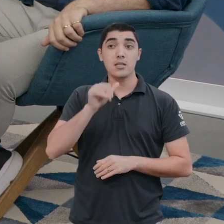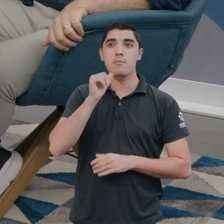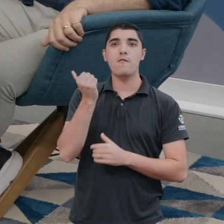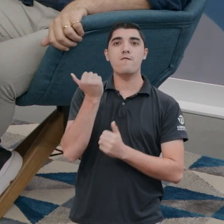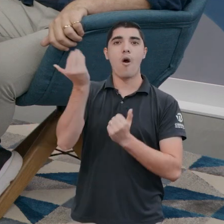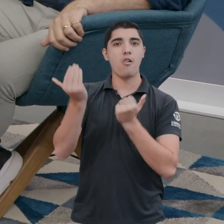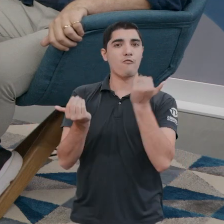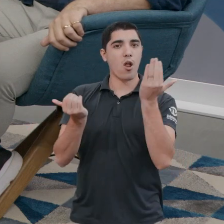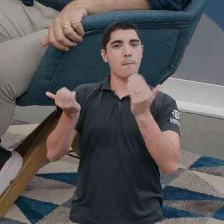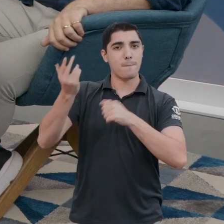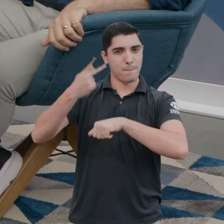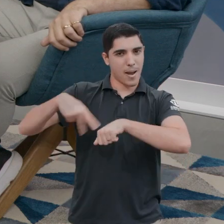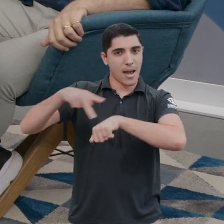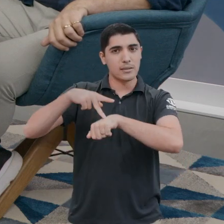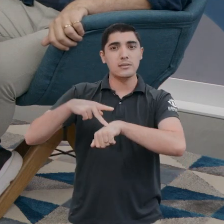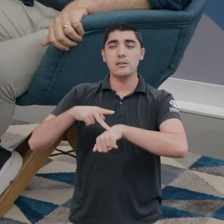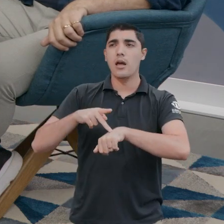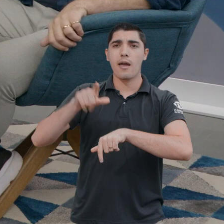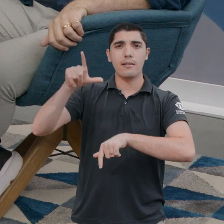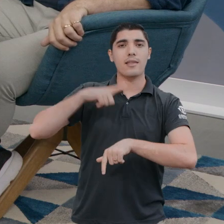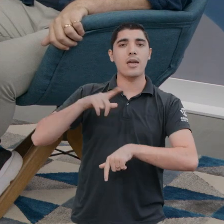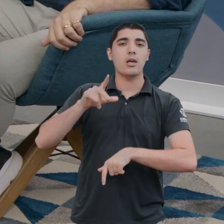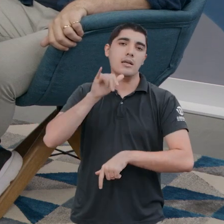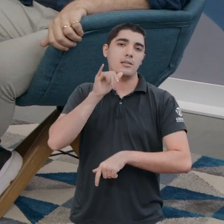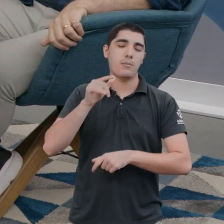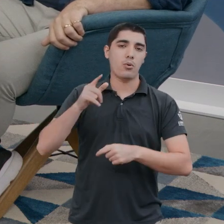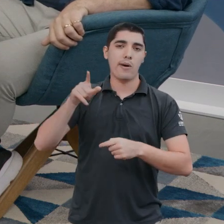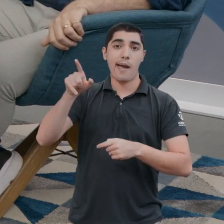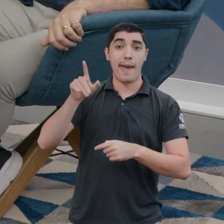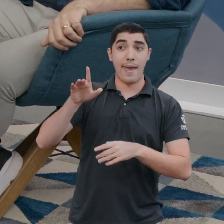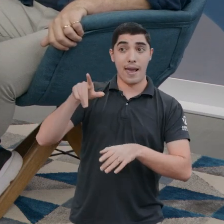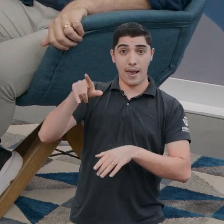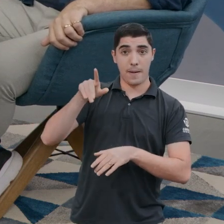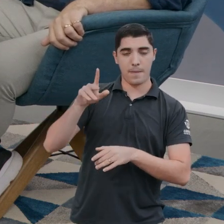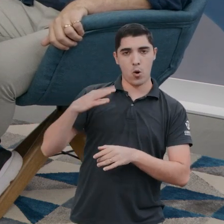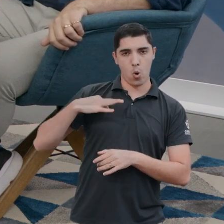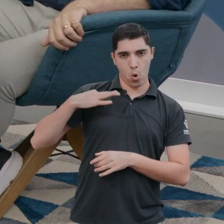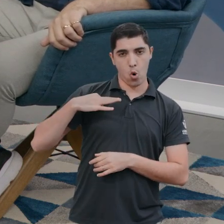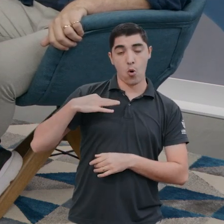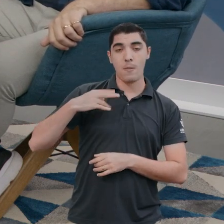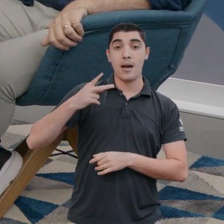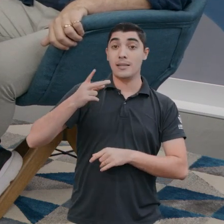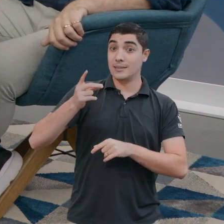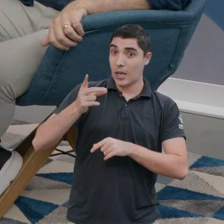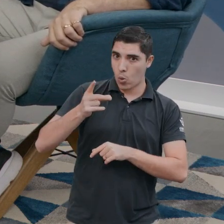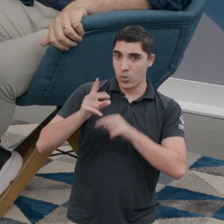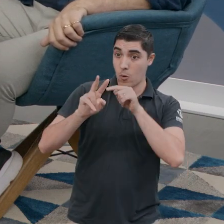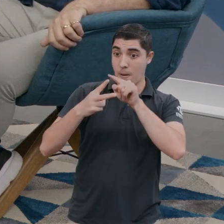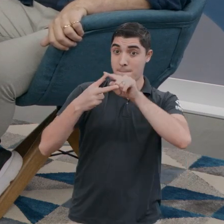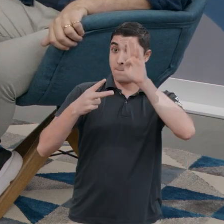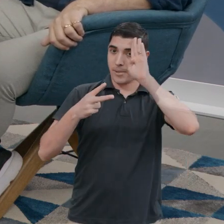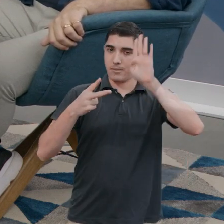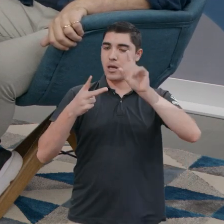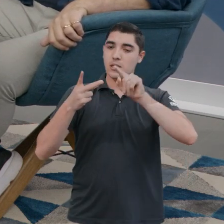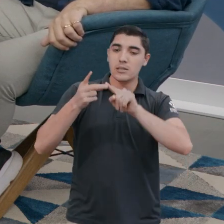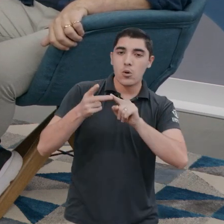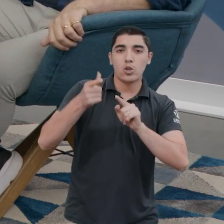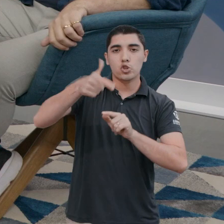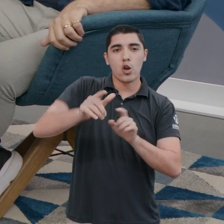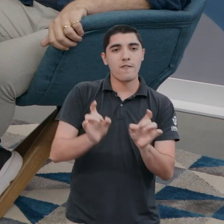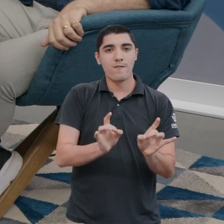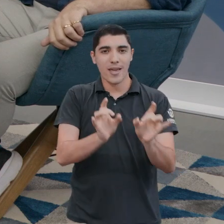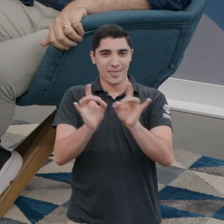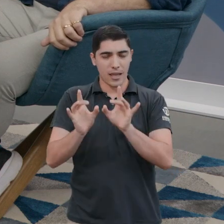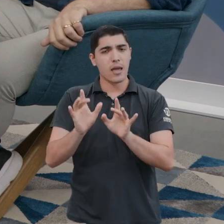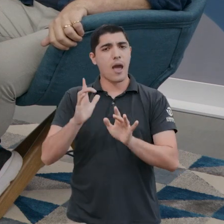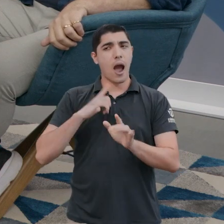bastante comum, né, muitas marcas pegarem de segunda mão peças de marca, de grife e tal, para revender.